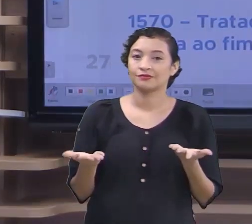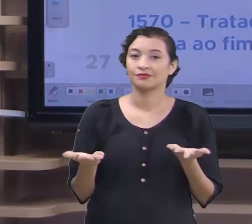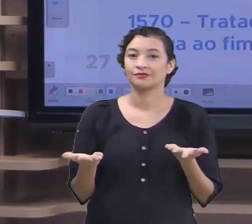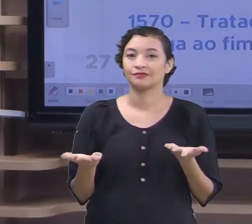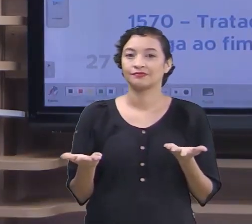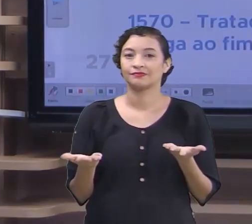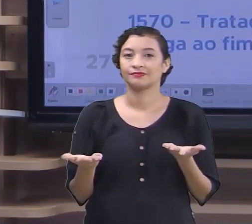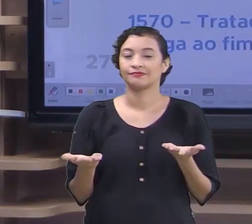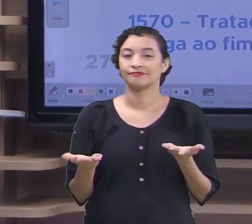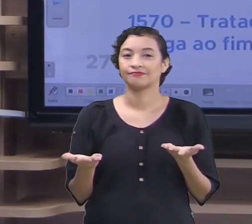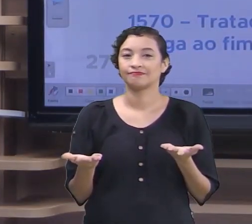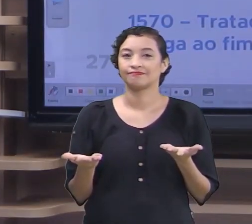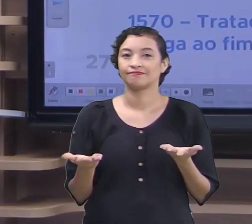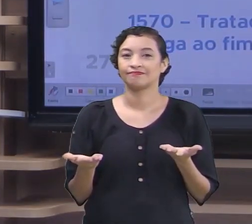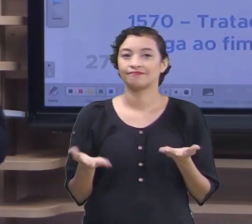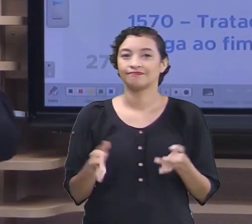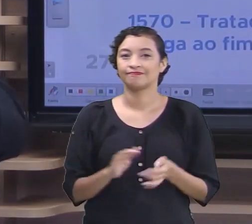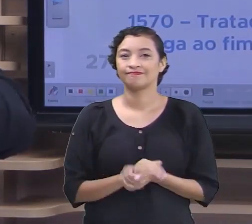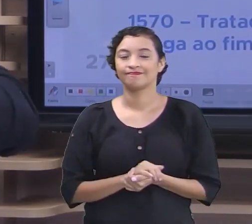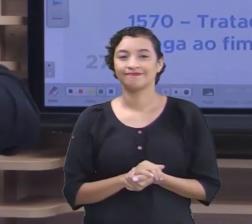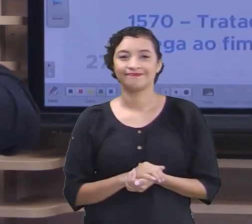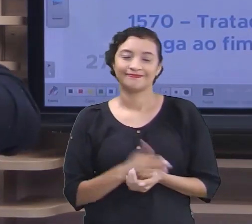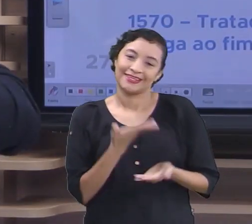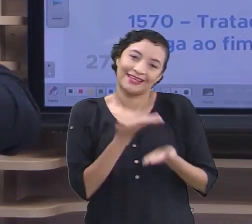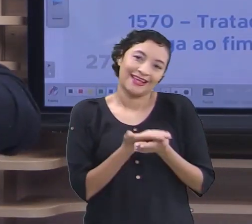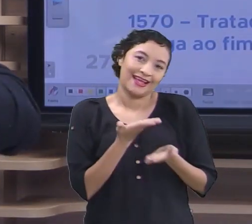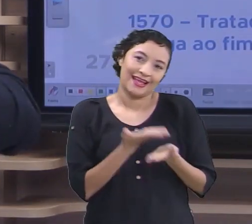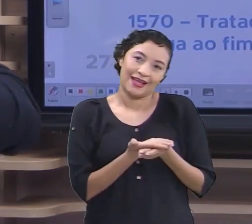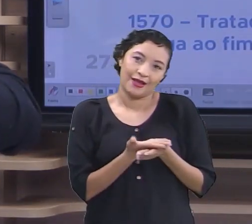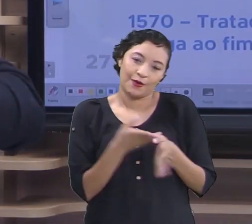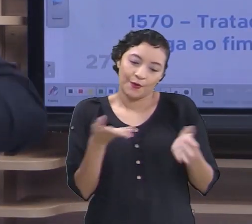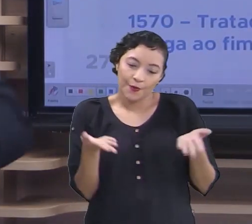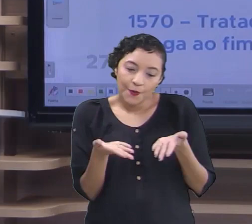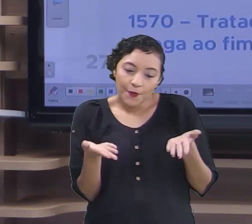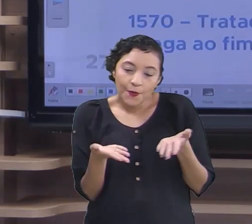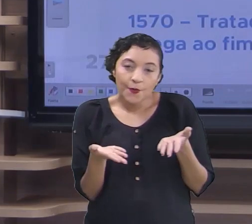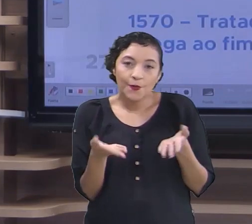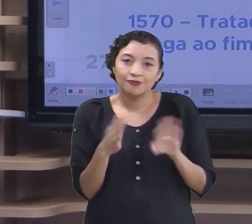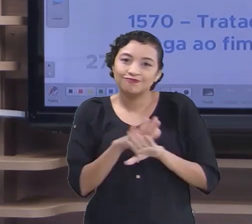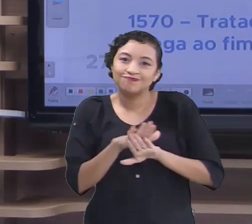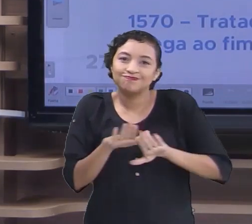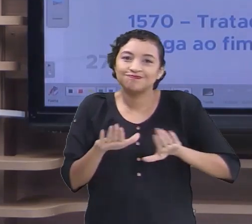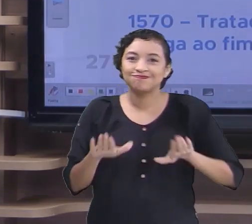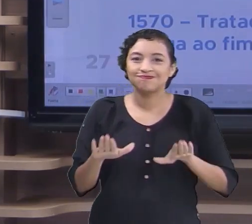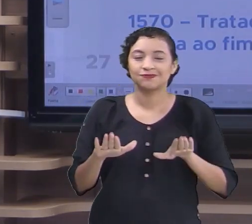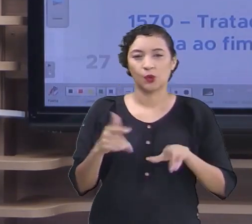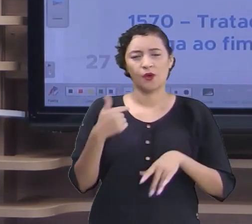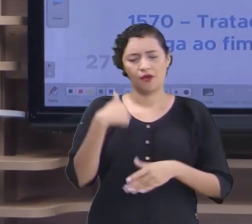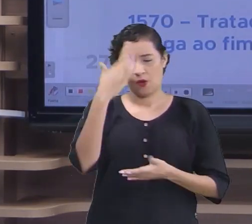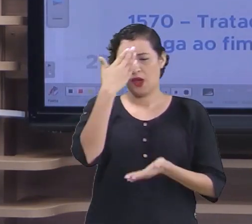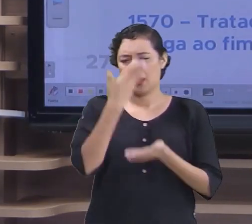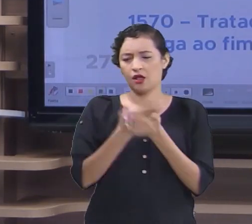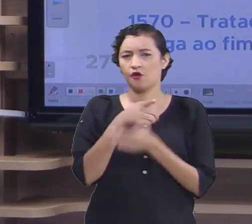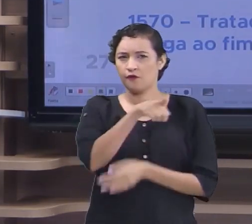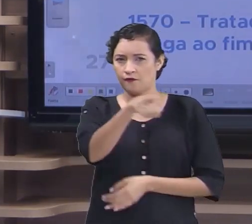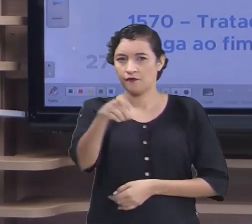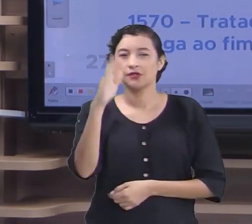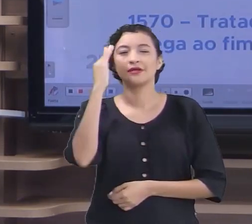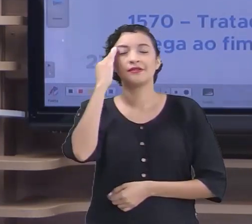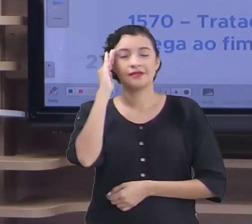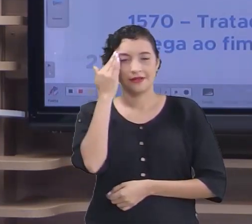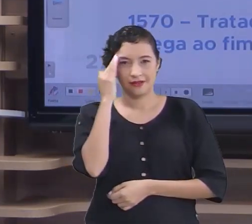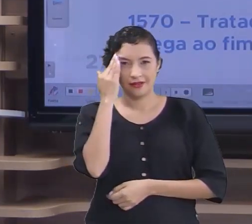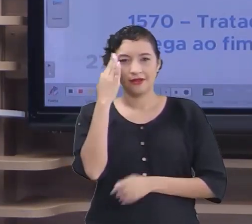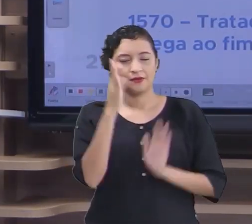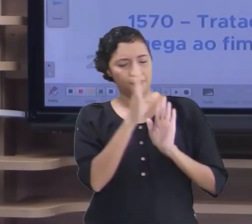assim, nós vamos terminando esse resumo da aula de hoje. Eu tenho certeza que vocês entenderam o conteúdo.